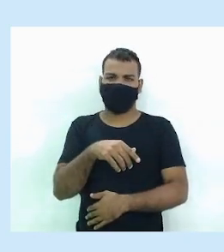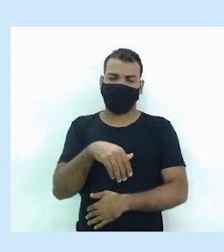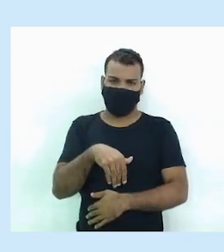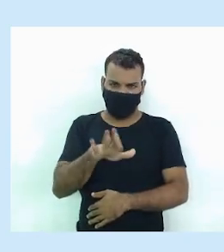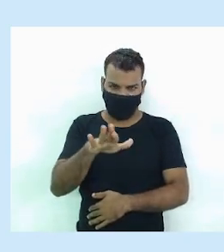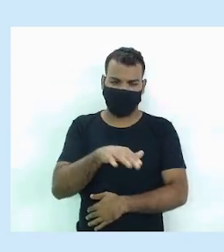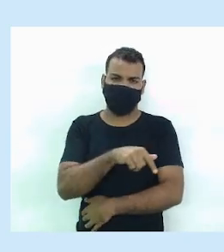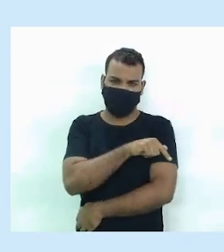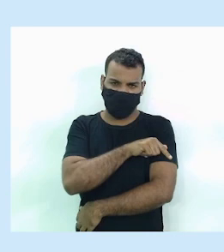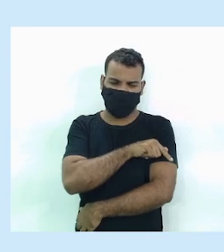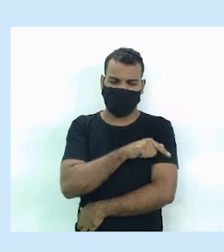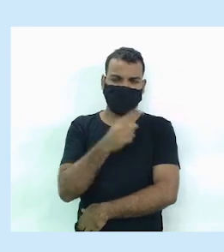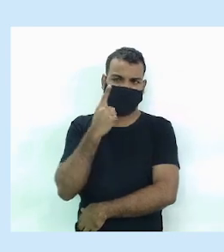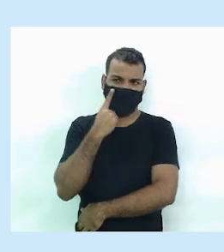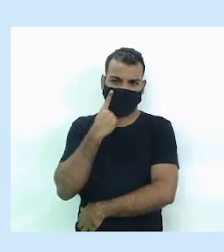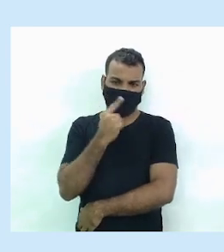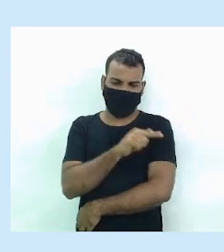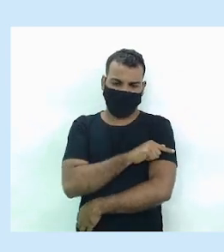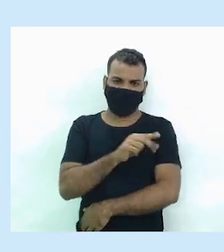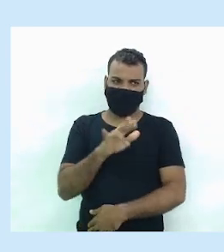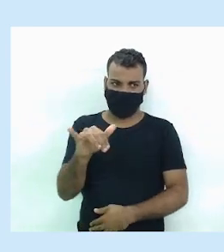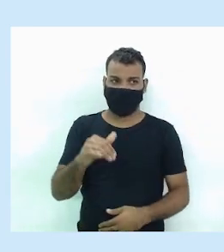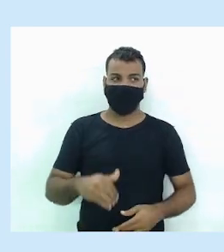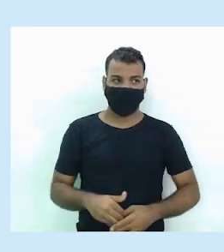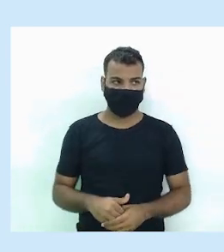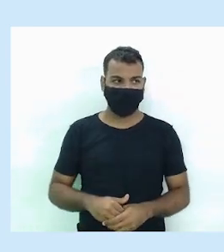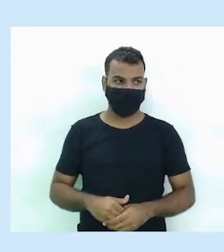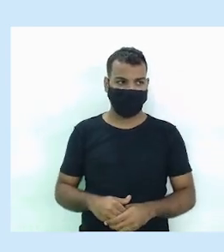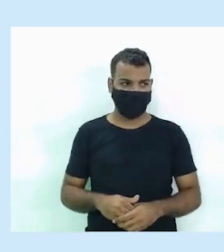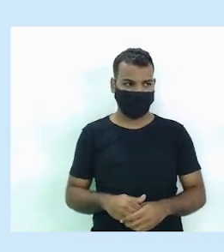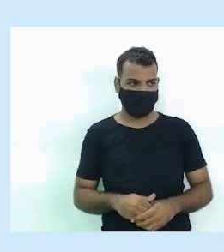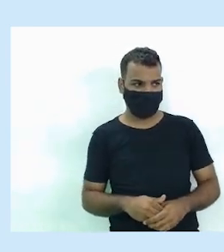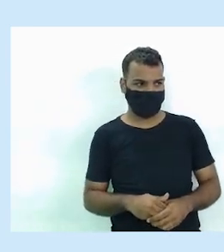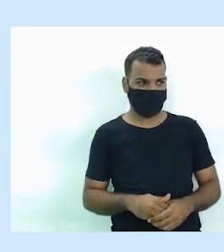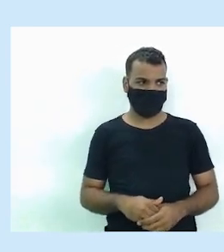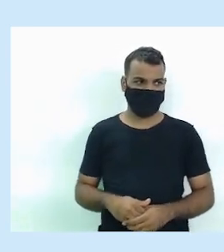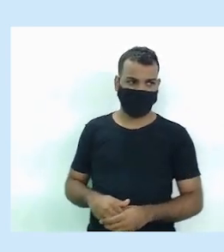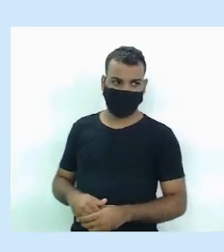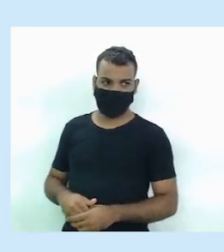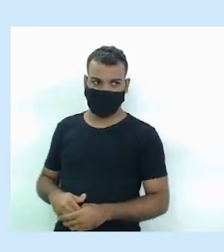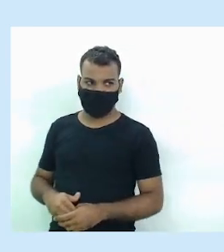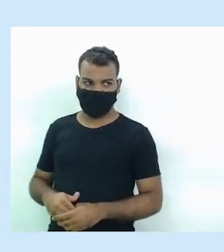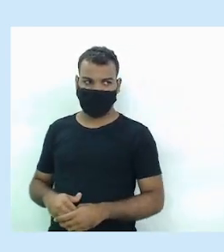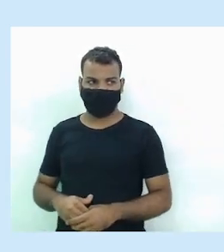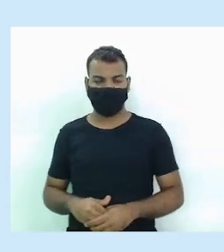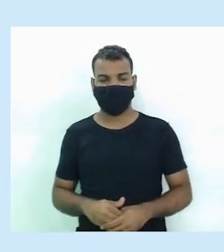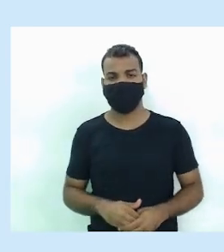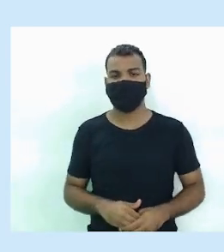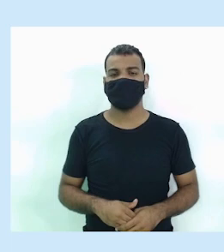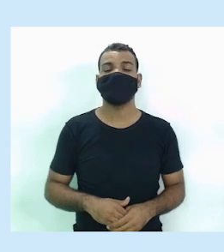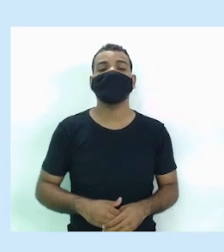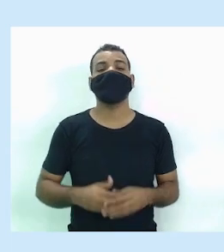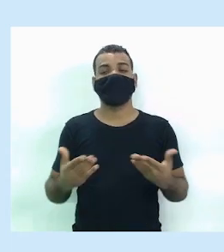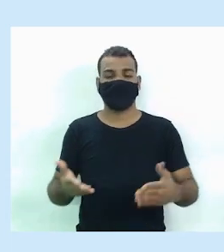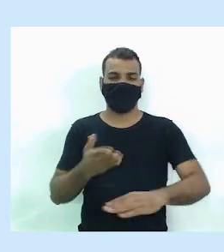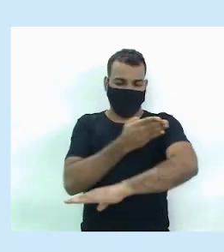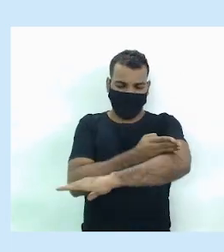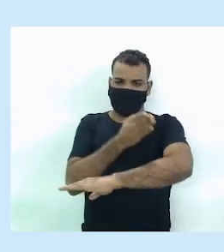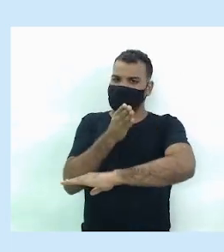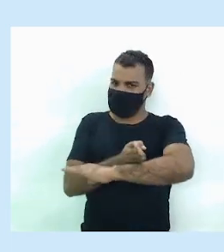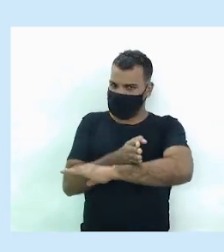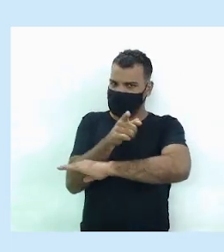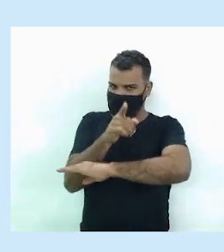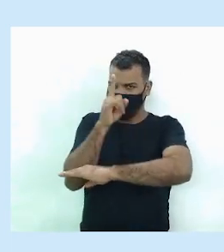eu já falei, em algum lugar aí do século. Enfim, então tudo isso é questão média.